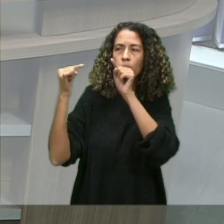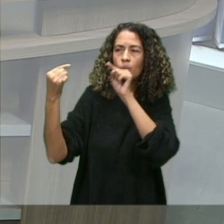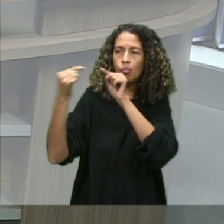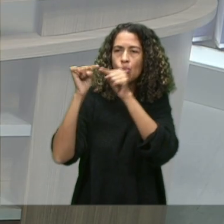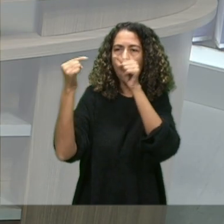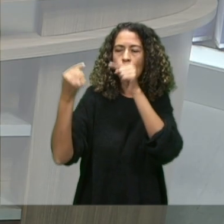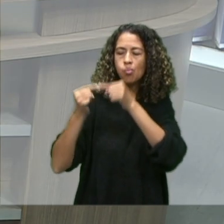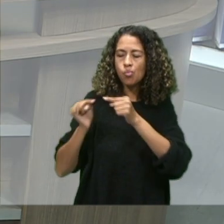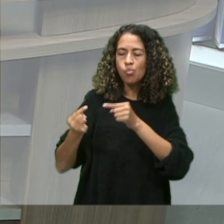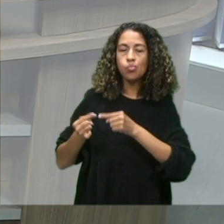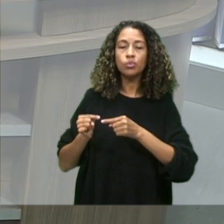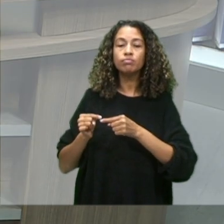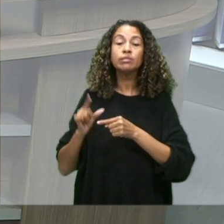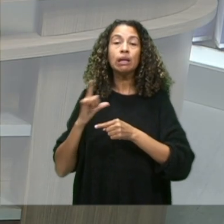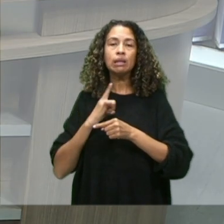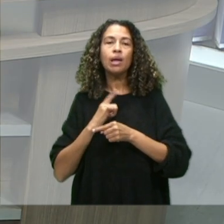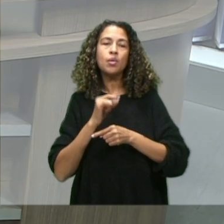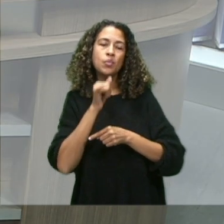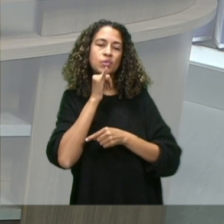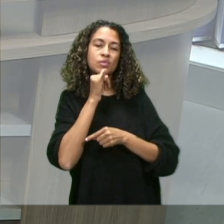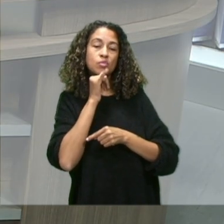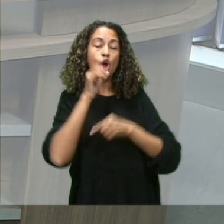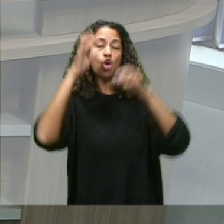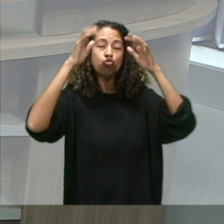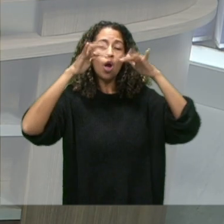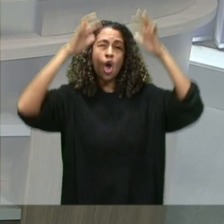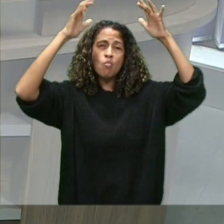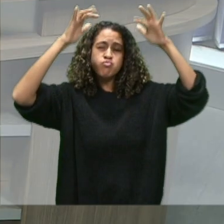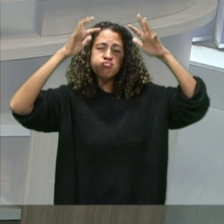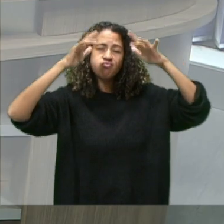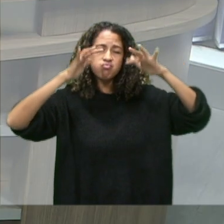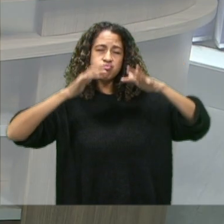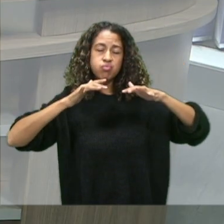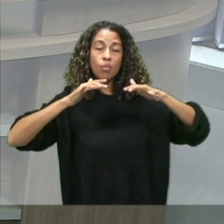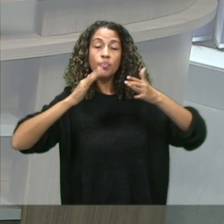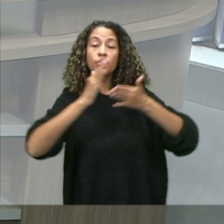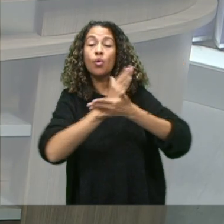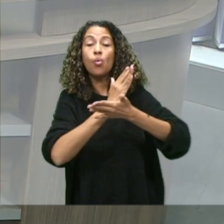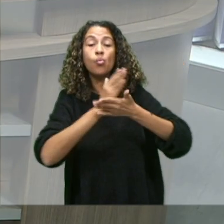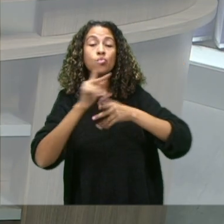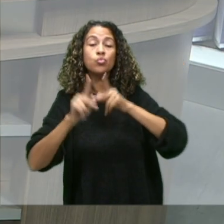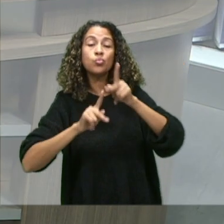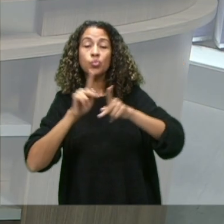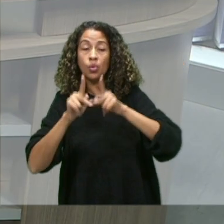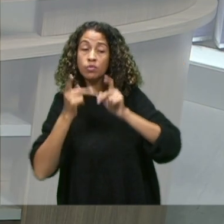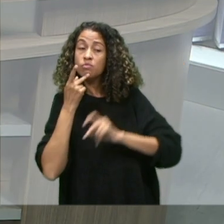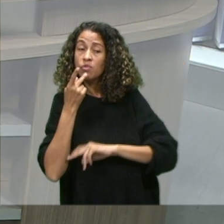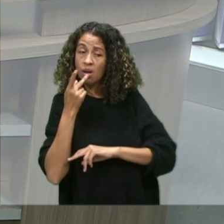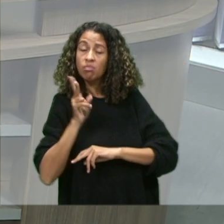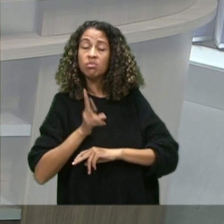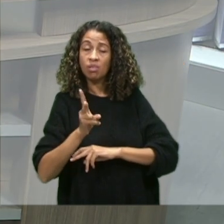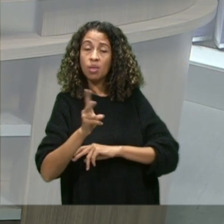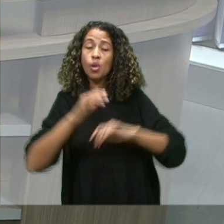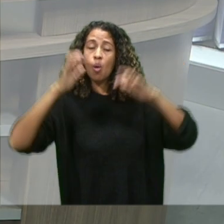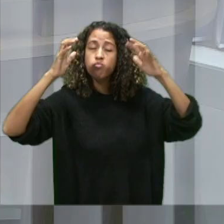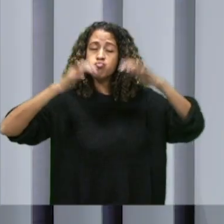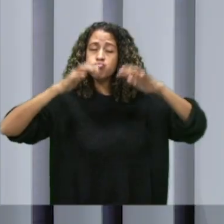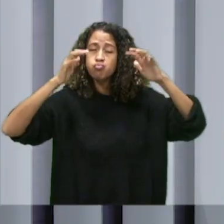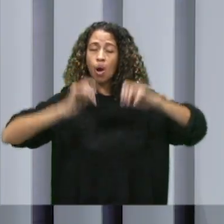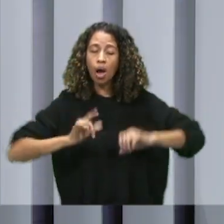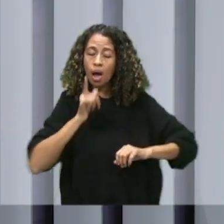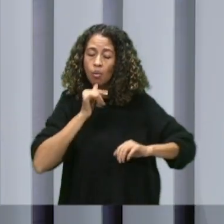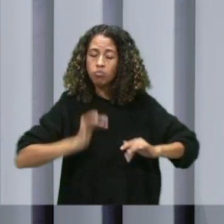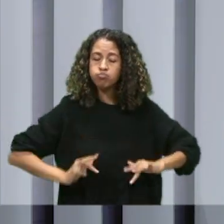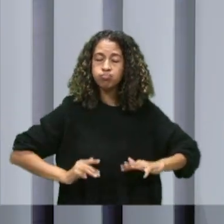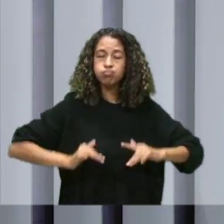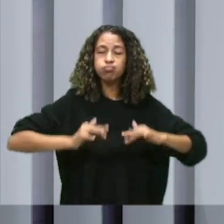tem um dilúvio que acontece e alguns povos retratam o momento de um dilúvio, né? Tem uma grande